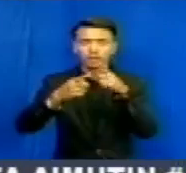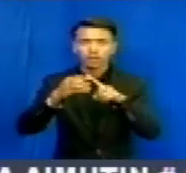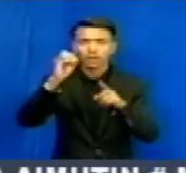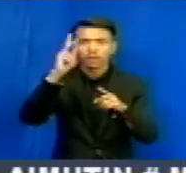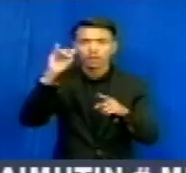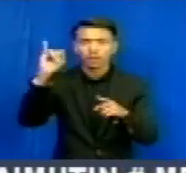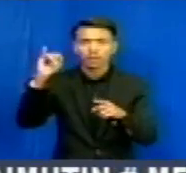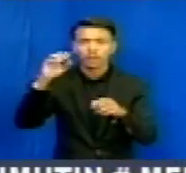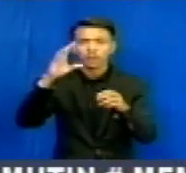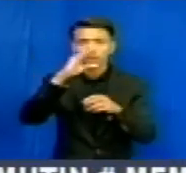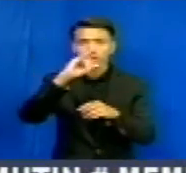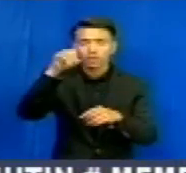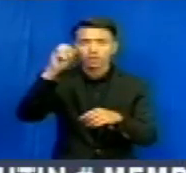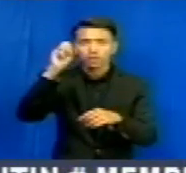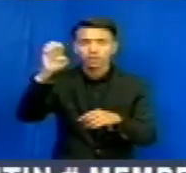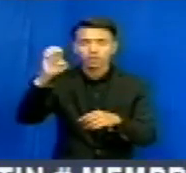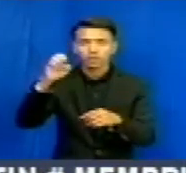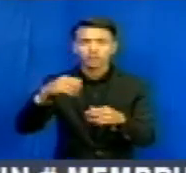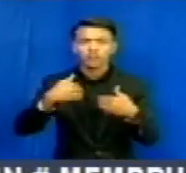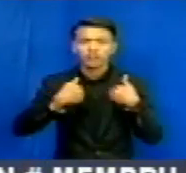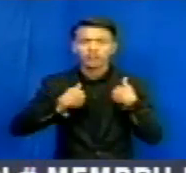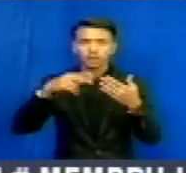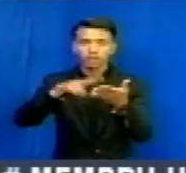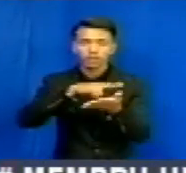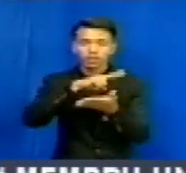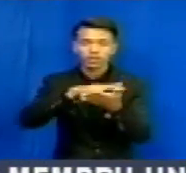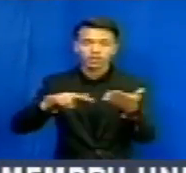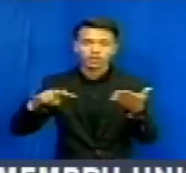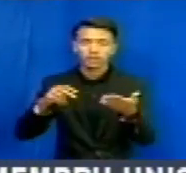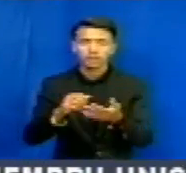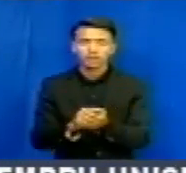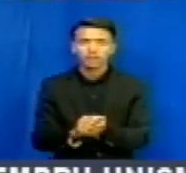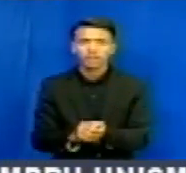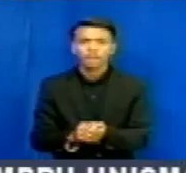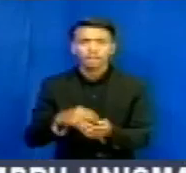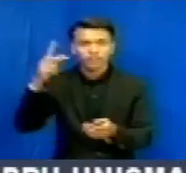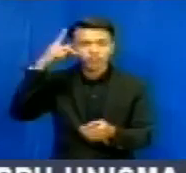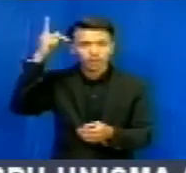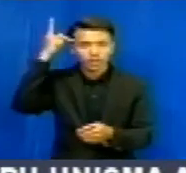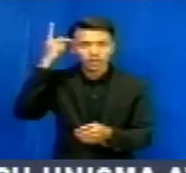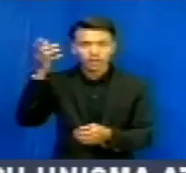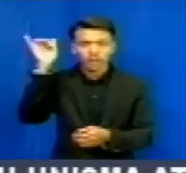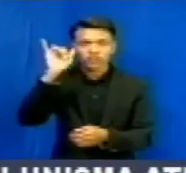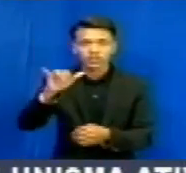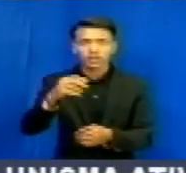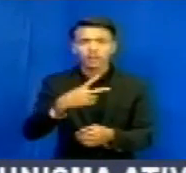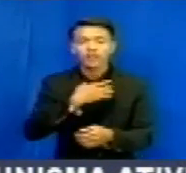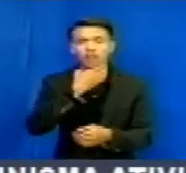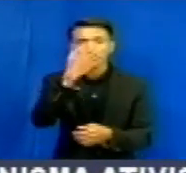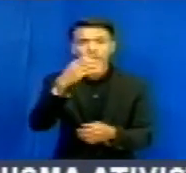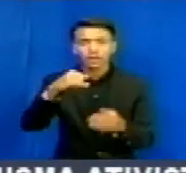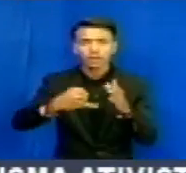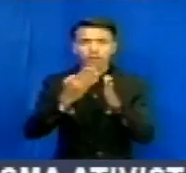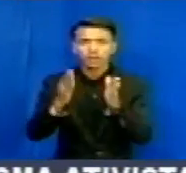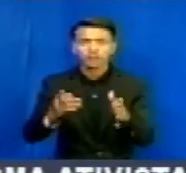mos Manzebelo iha violência verbal kata iha de político sire balum hakila jornalista e